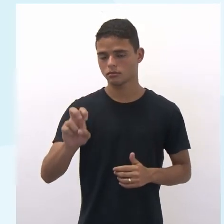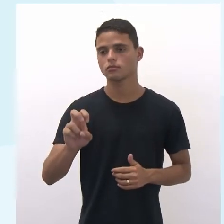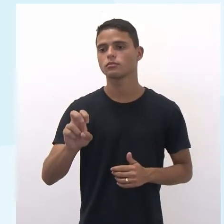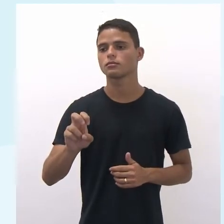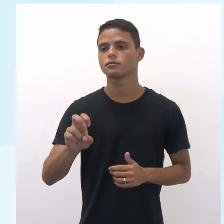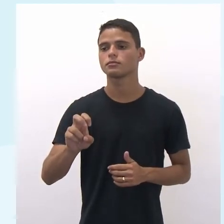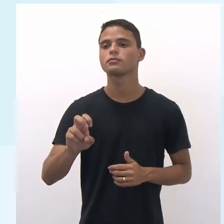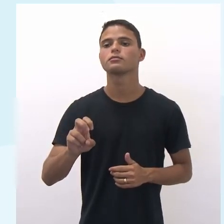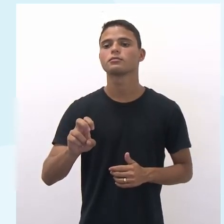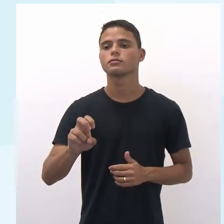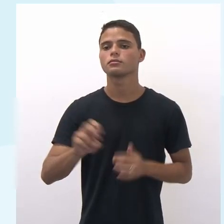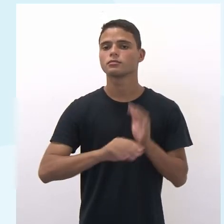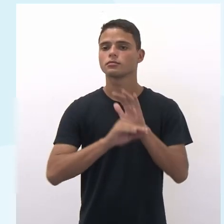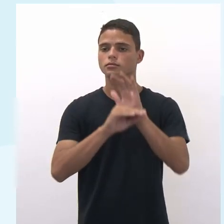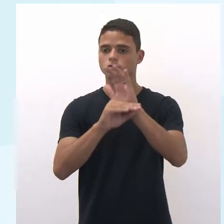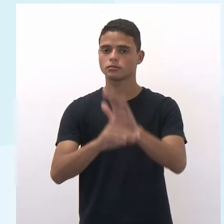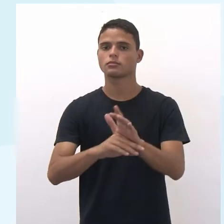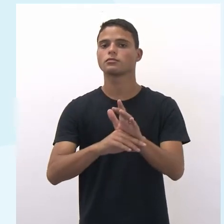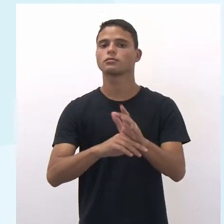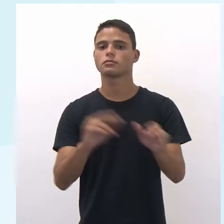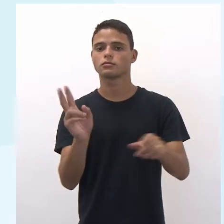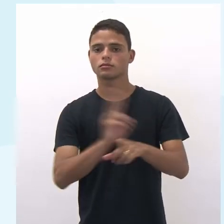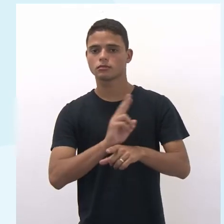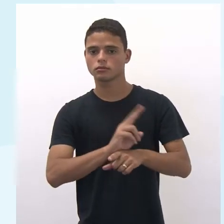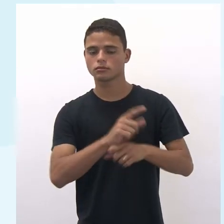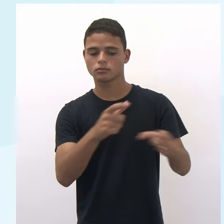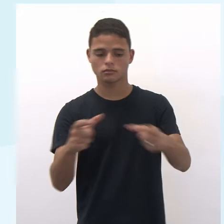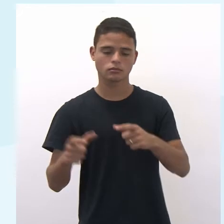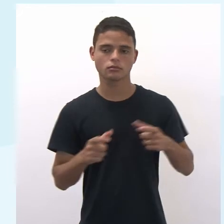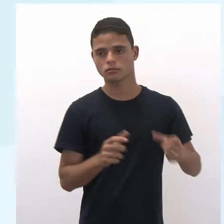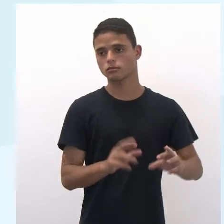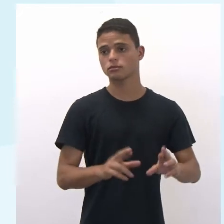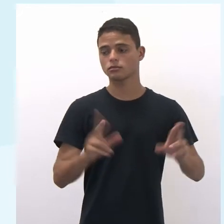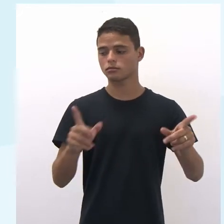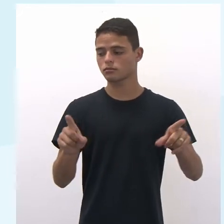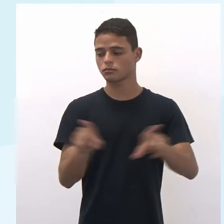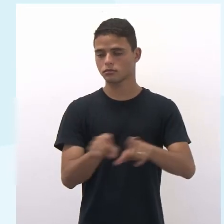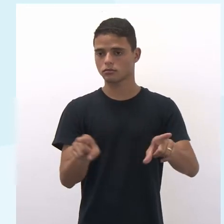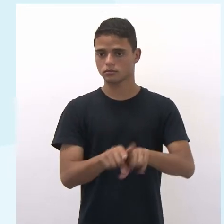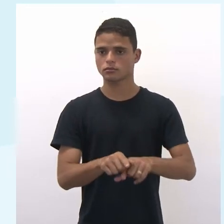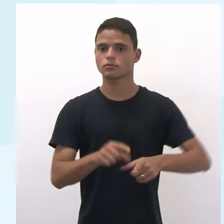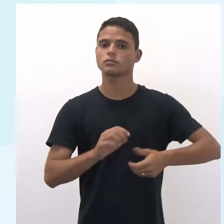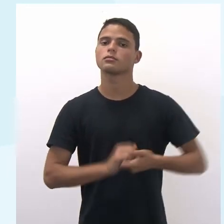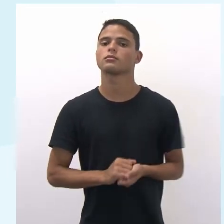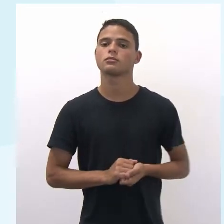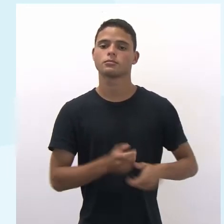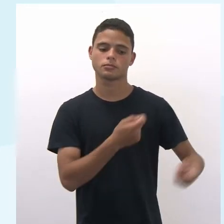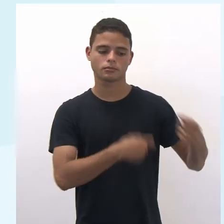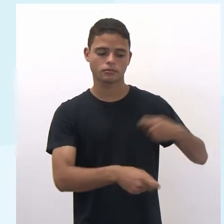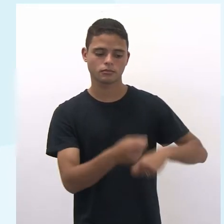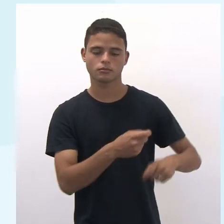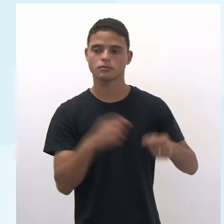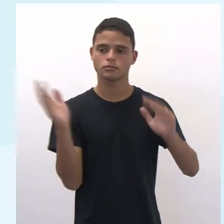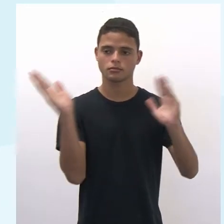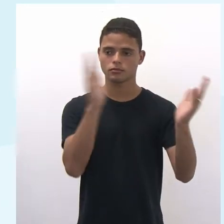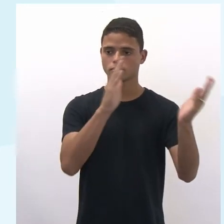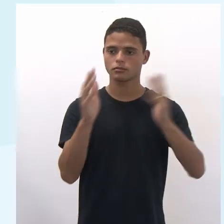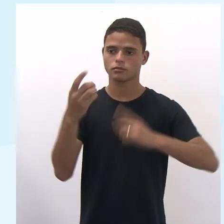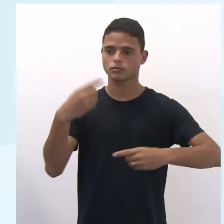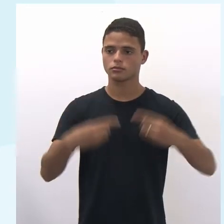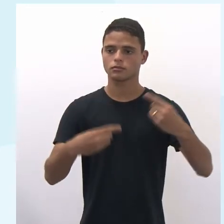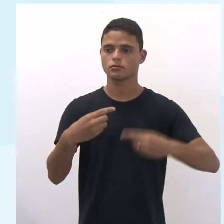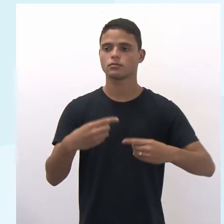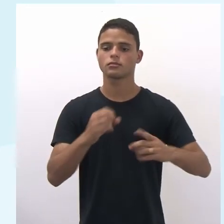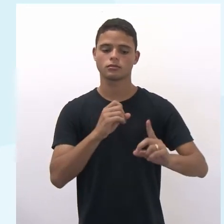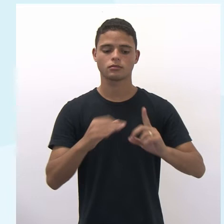que vai tratar da análise da produção de diferentes territorialidades em suas dimensões culturais, econômicas, ambientais, políticas e sociais. Mas eu